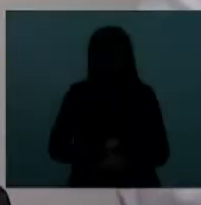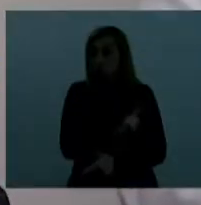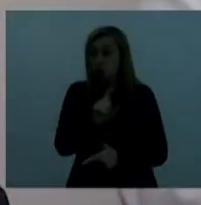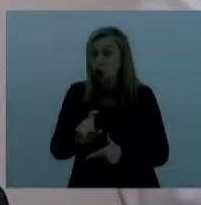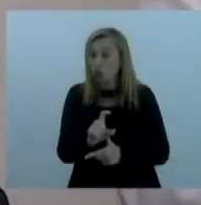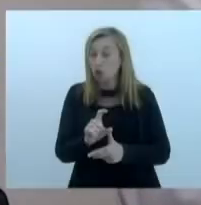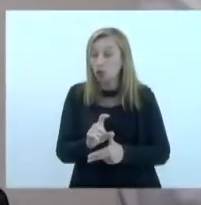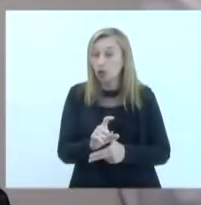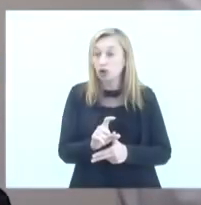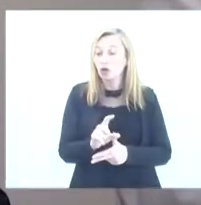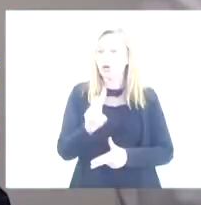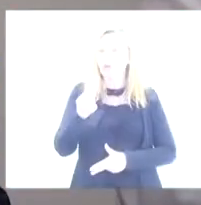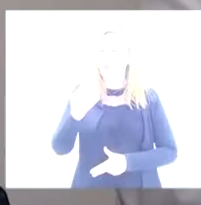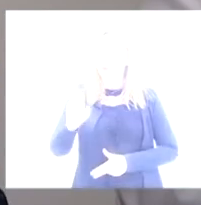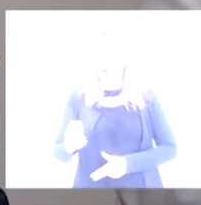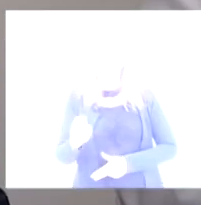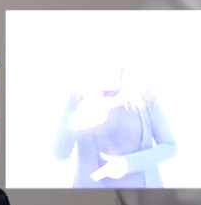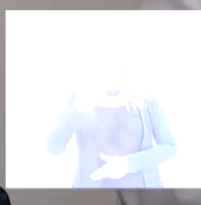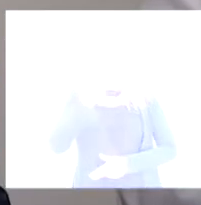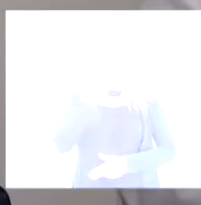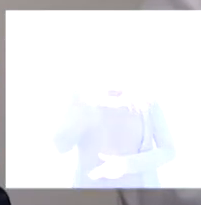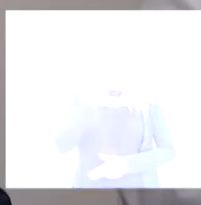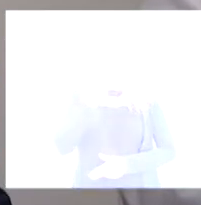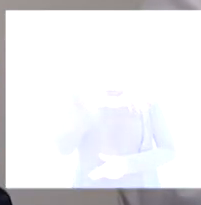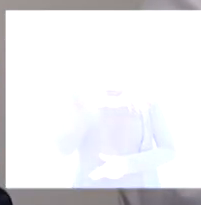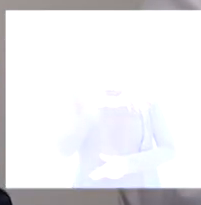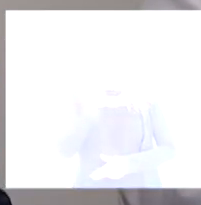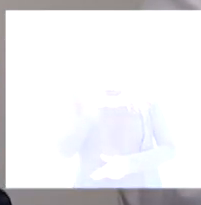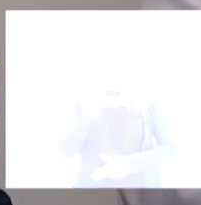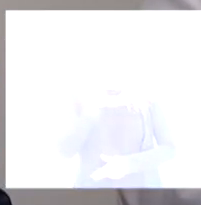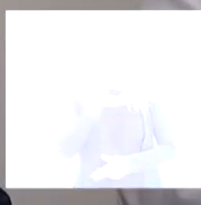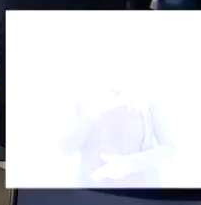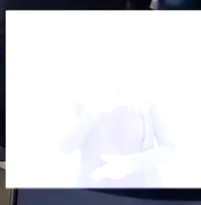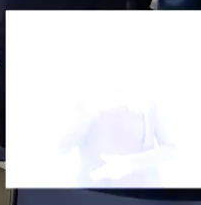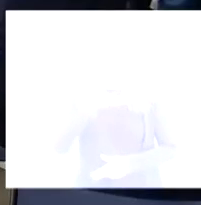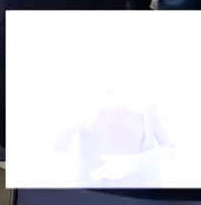do Café, Luciana Delamare, por favor.